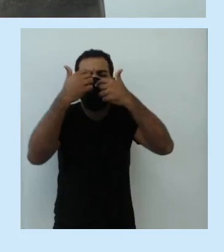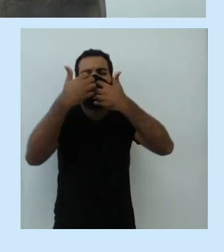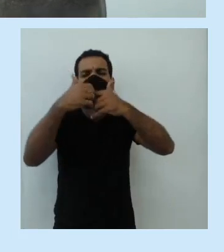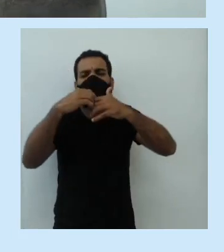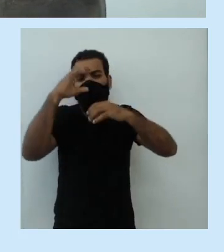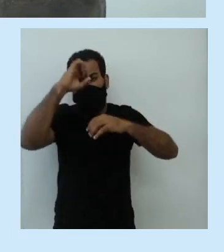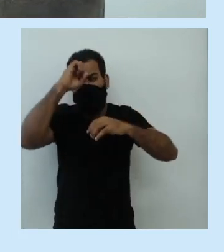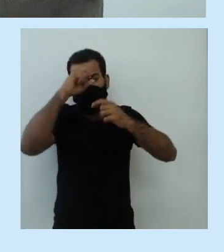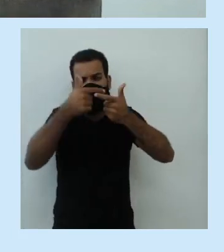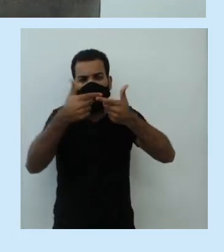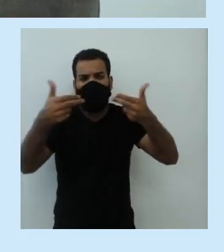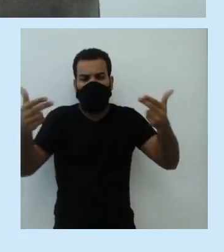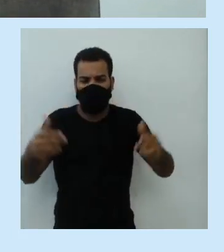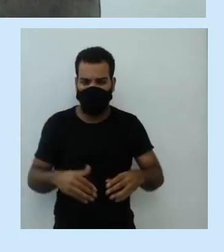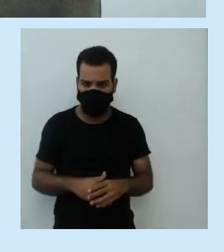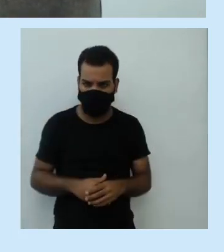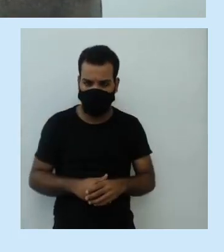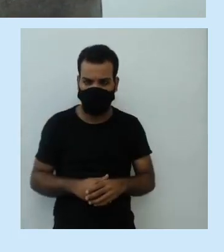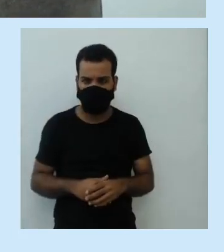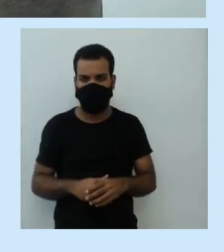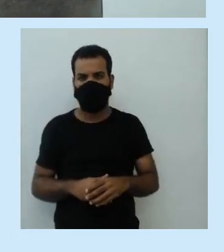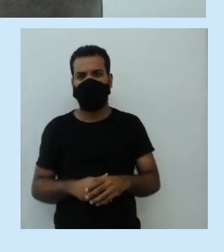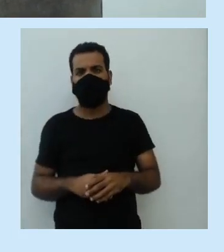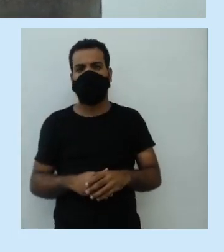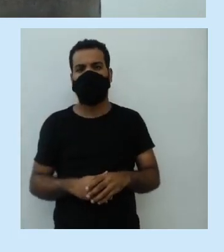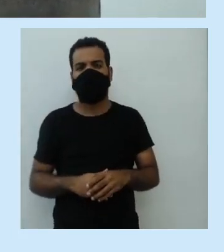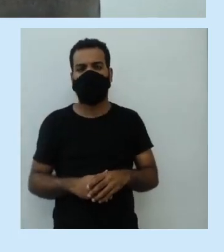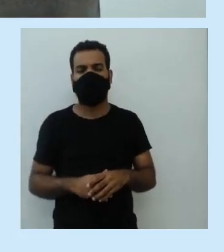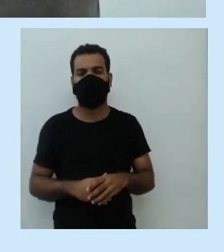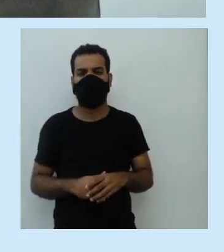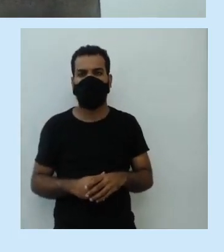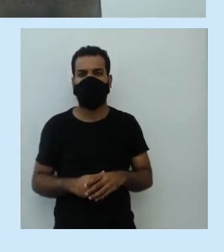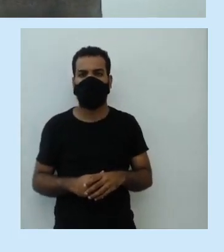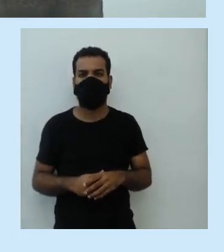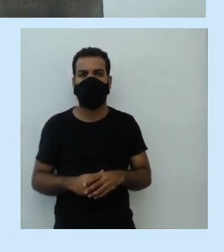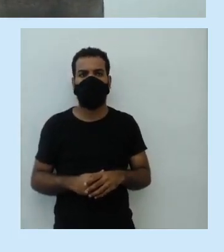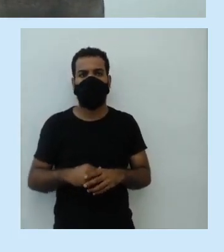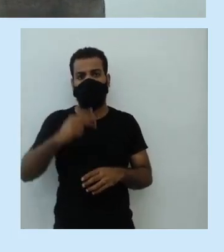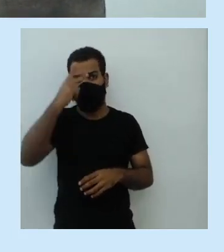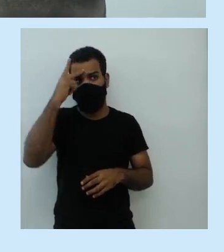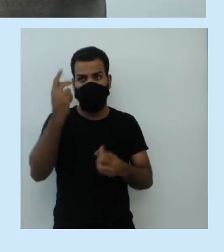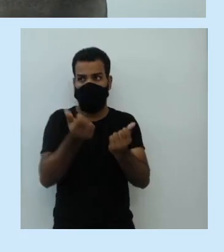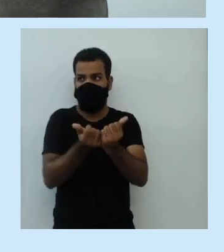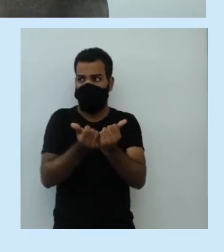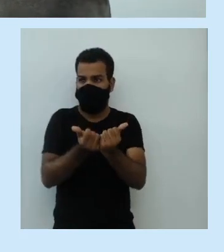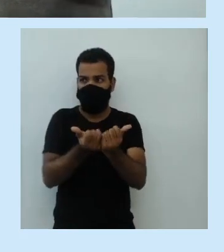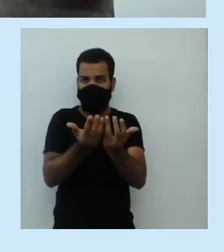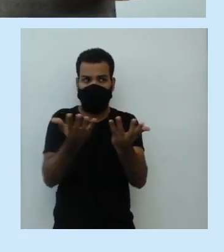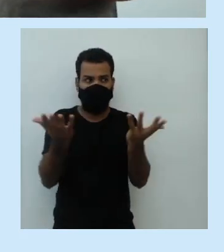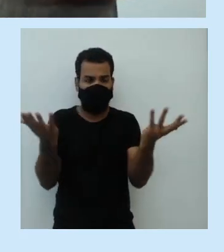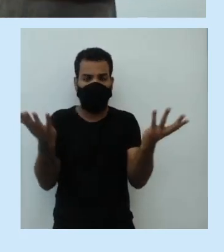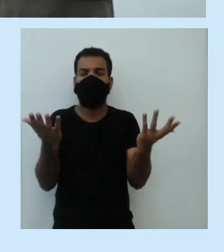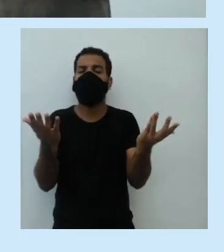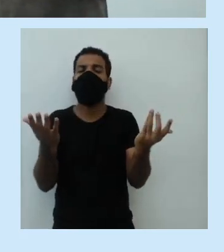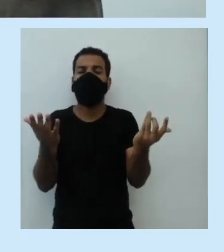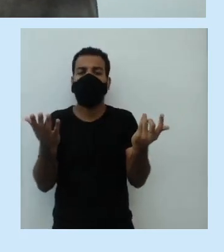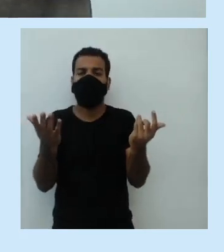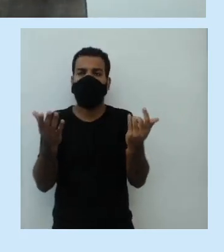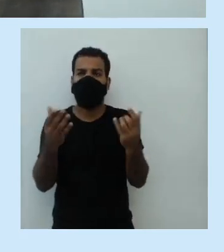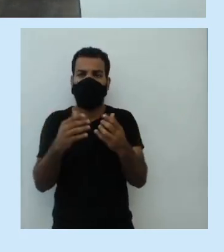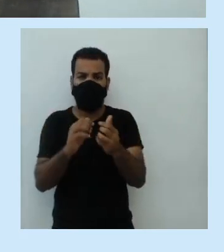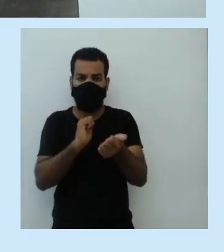outras áreas. Muitas pessoas, infelizmente, não consegue entrar no